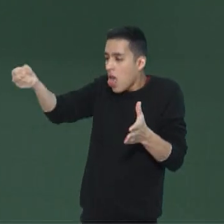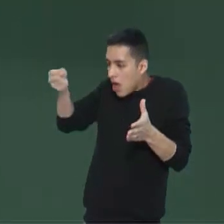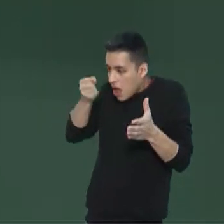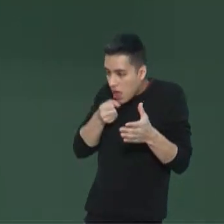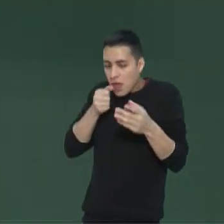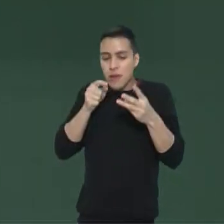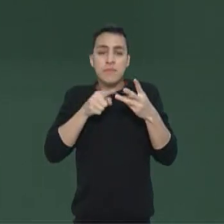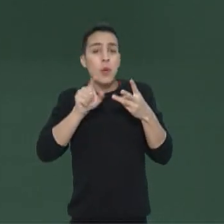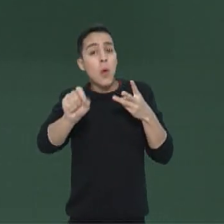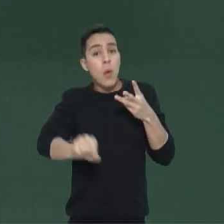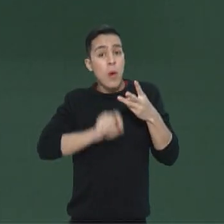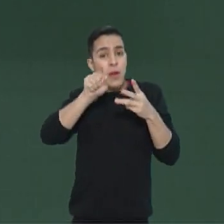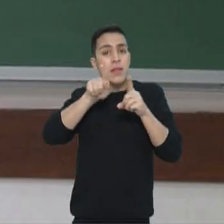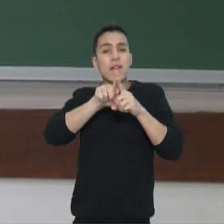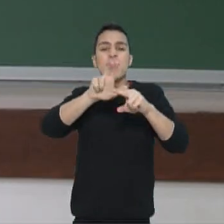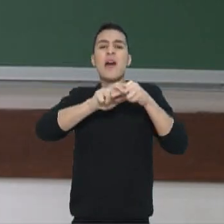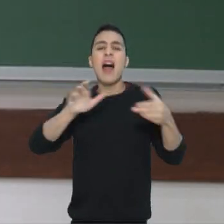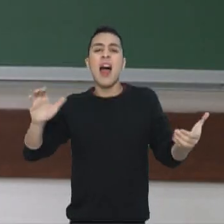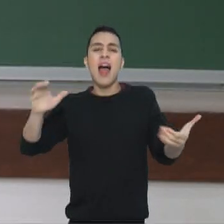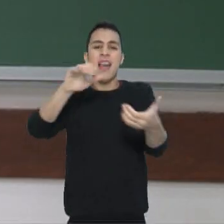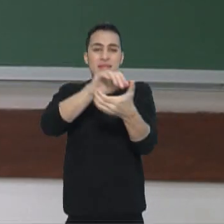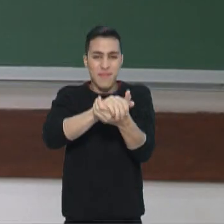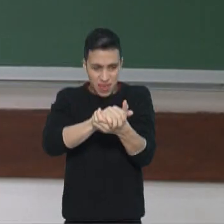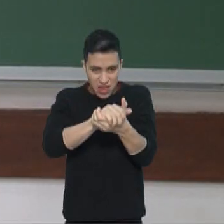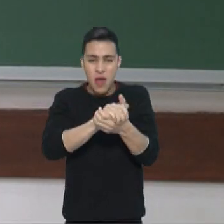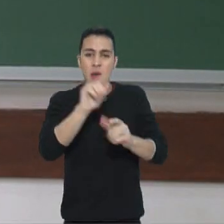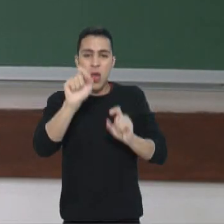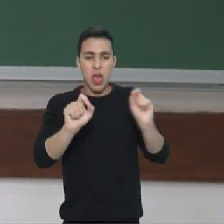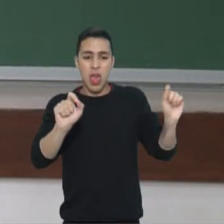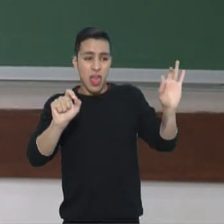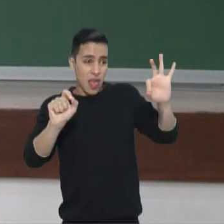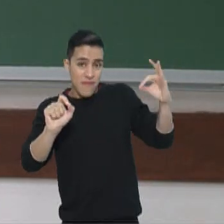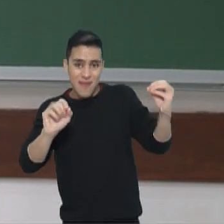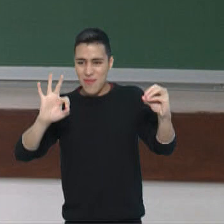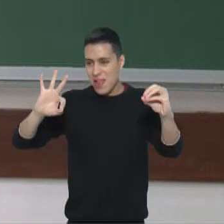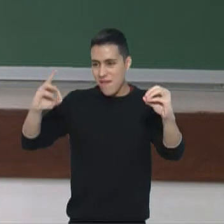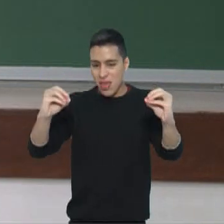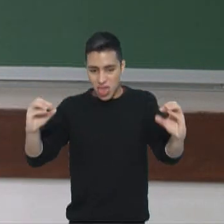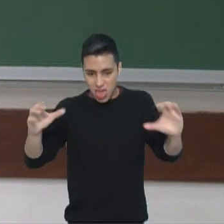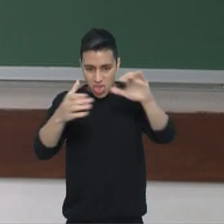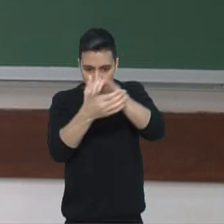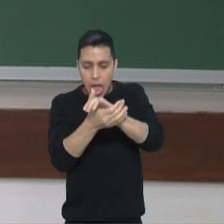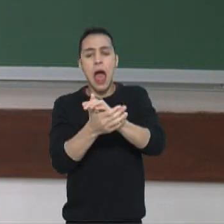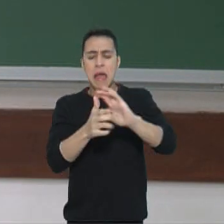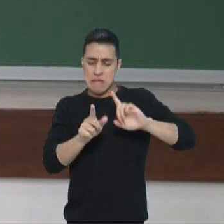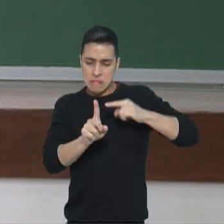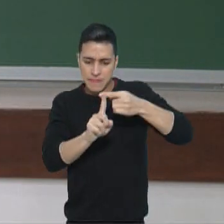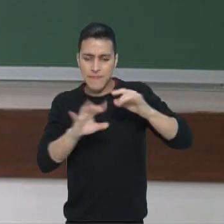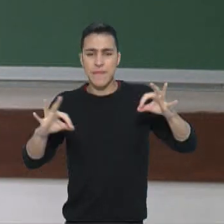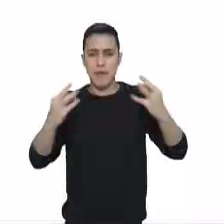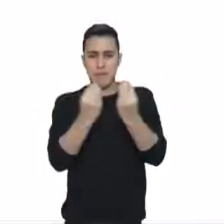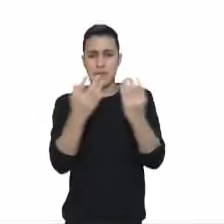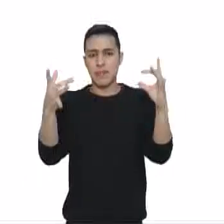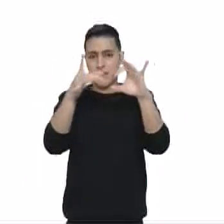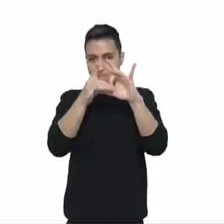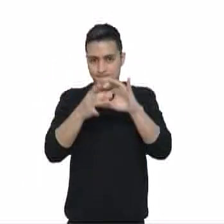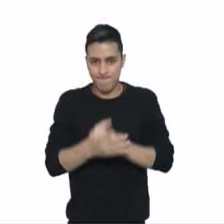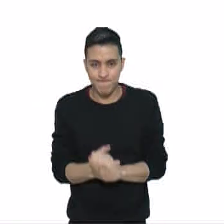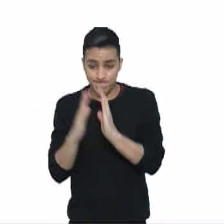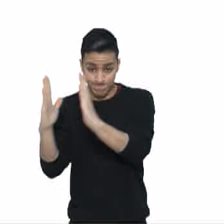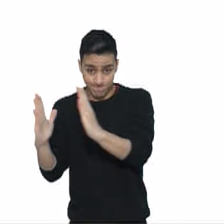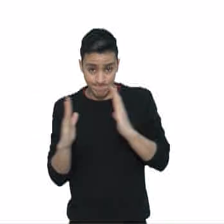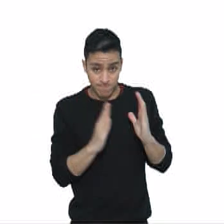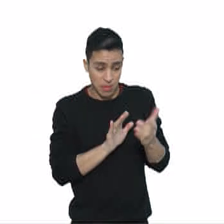e também pelo matrimônio, no caso, quando se casava com outra pessoa. O casamento,